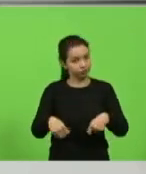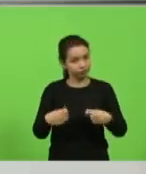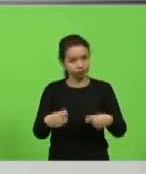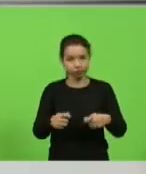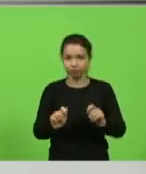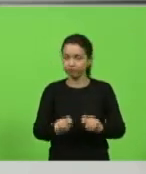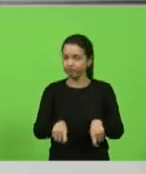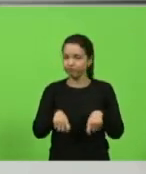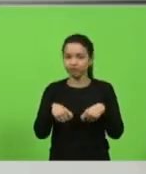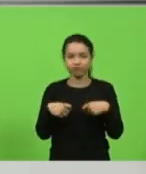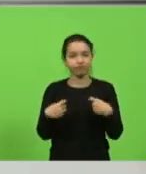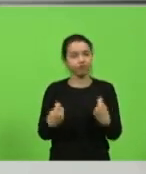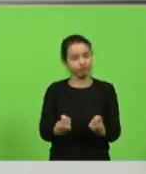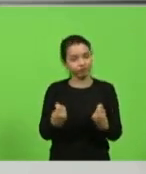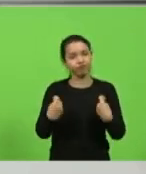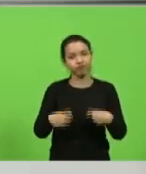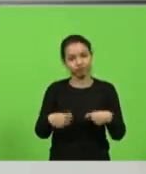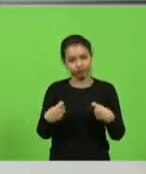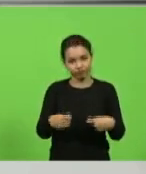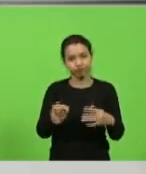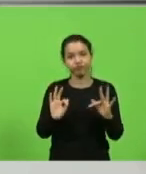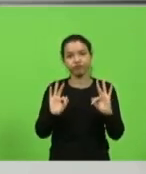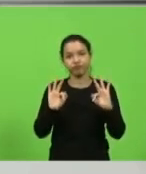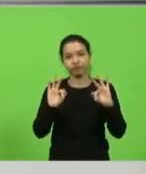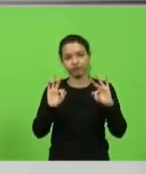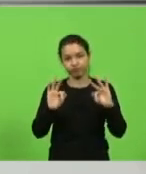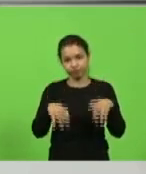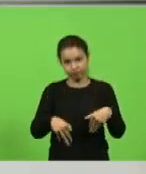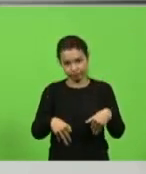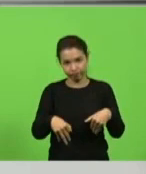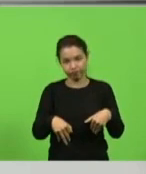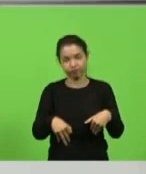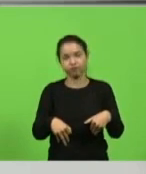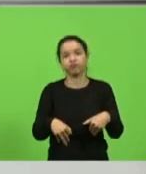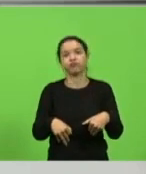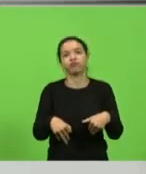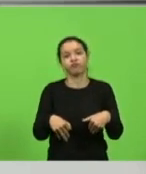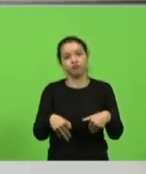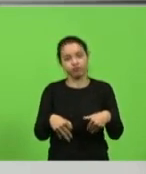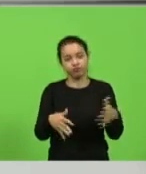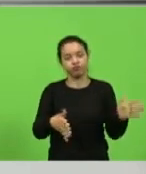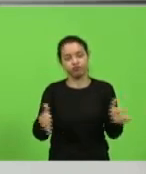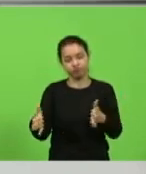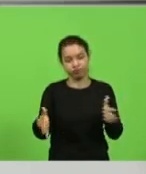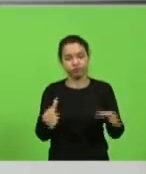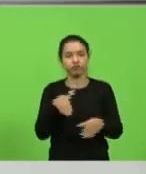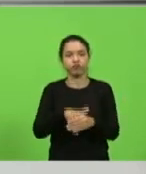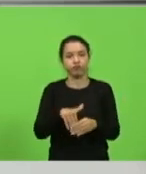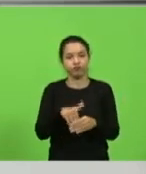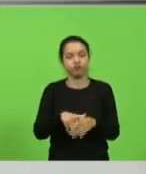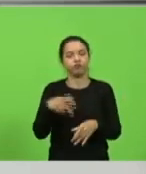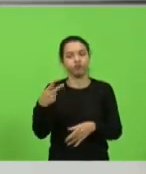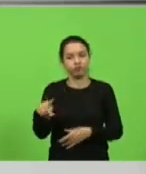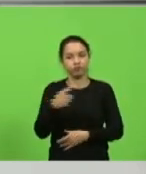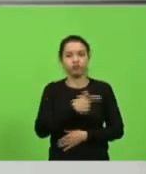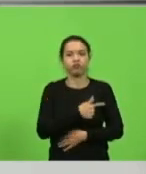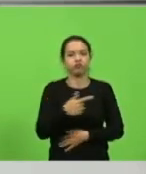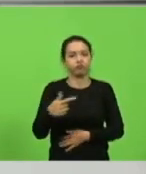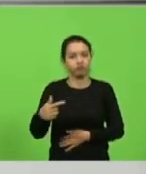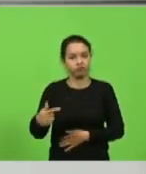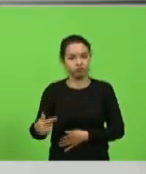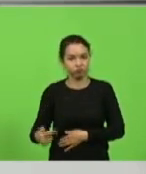inarredável o término antecipado do mandato do governante, a fim de que